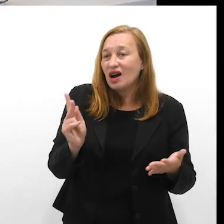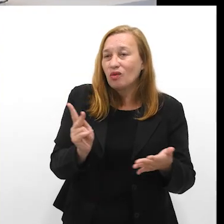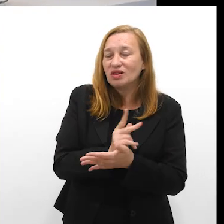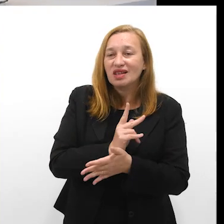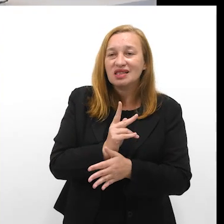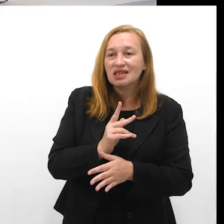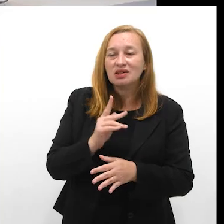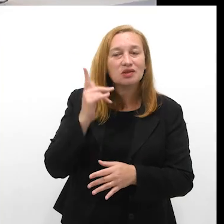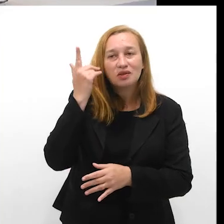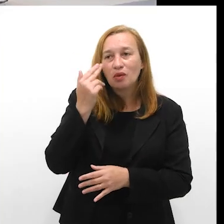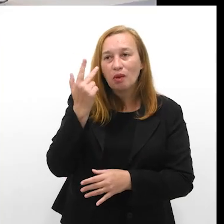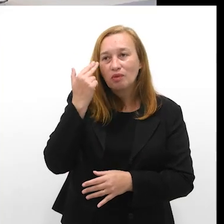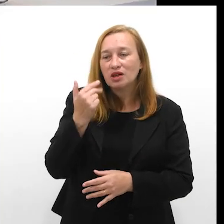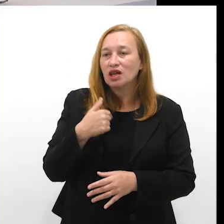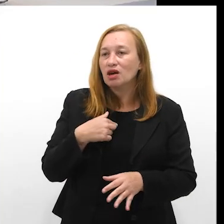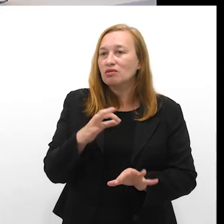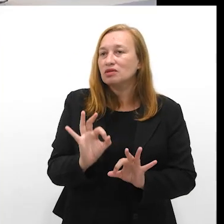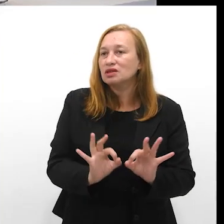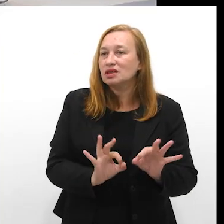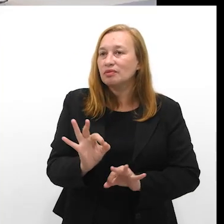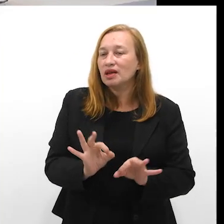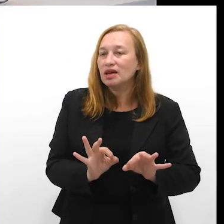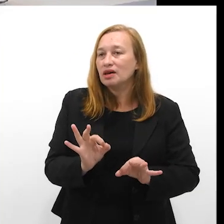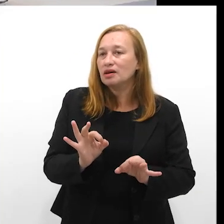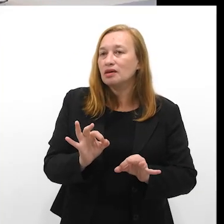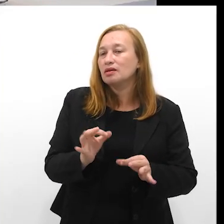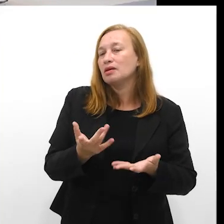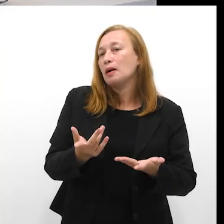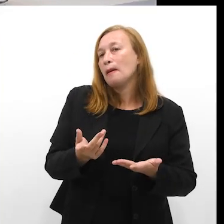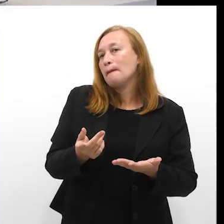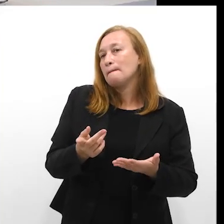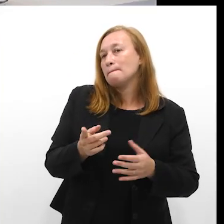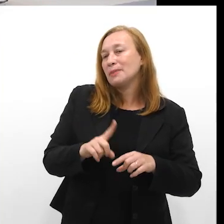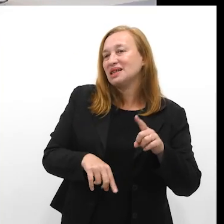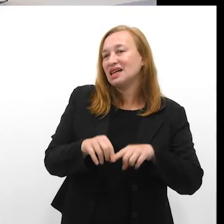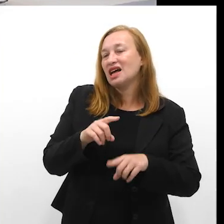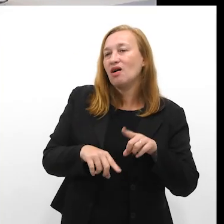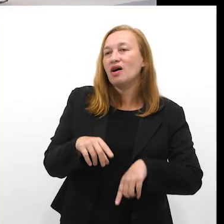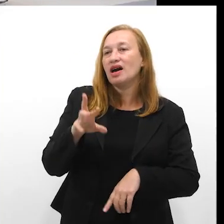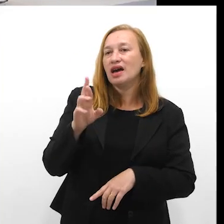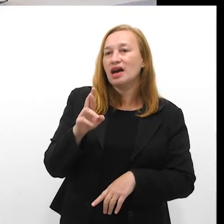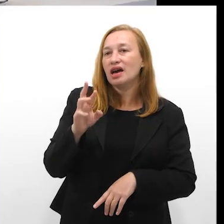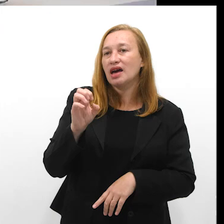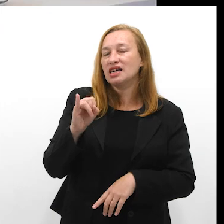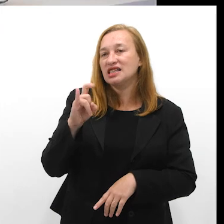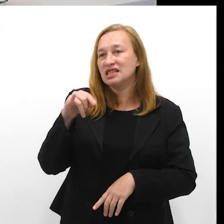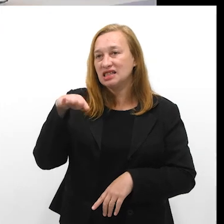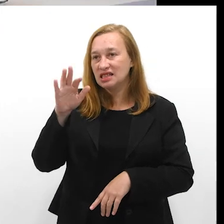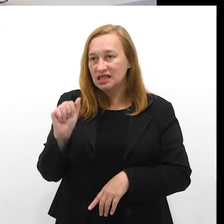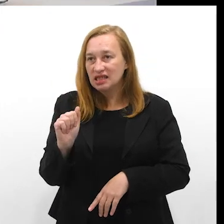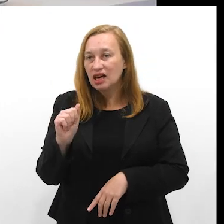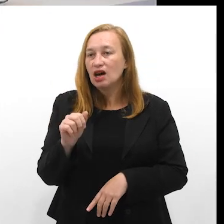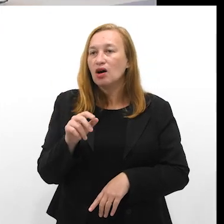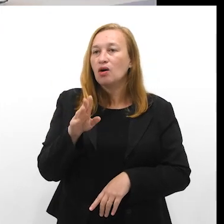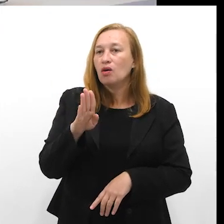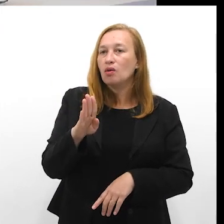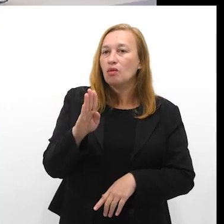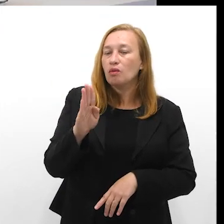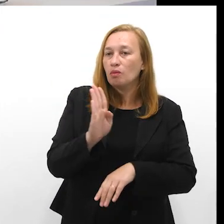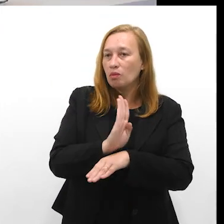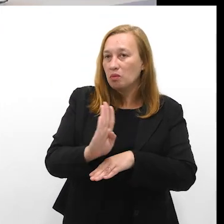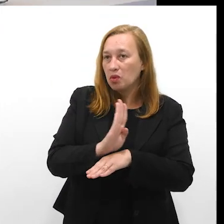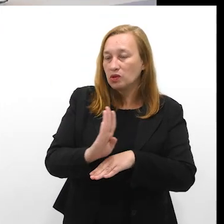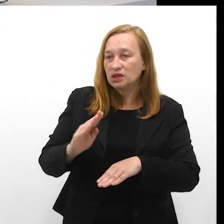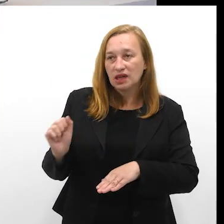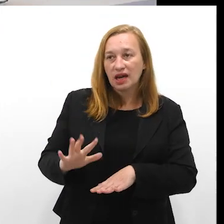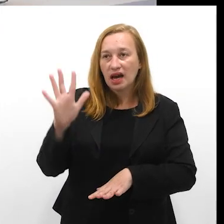pensada, ela vai acontecendo, né? Aí eu trabalhei com materiais, resinas e tudo que eu aprendi na Belas Artes, né? O